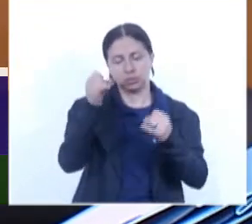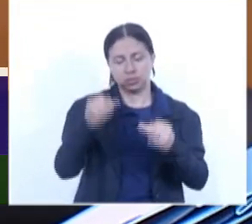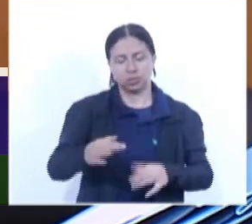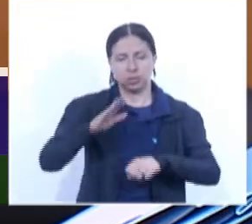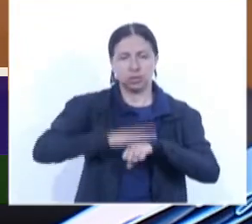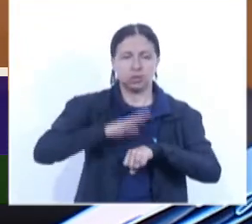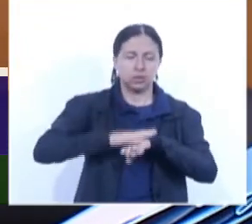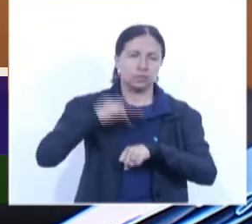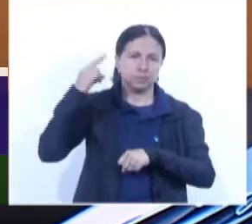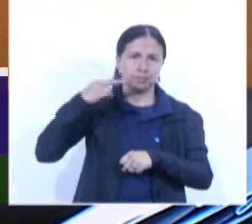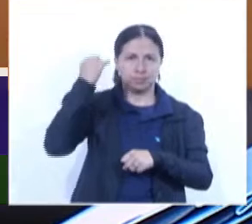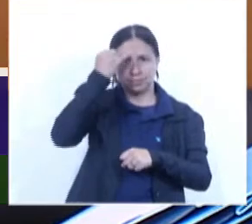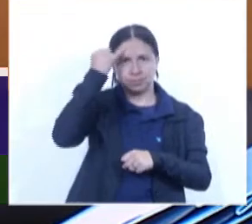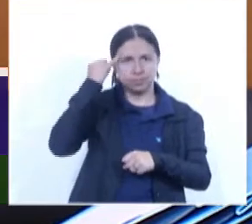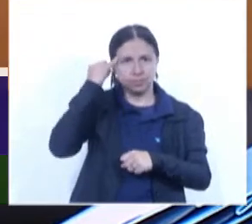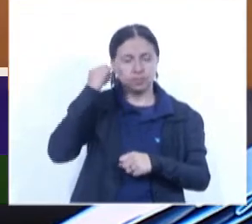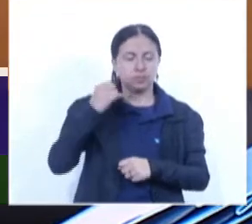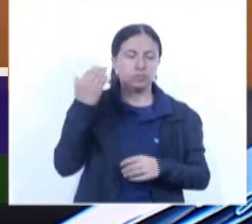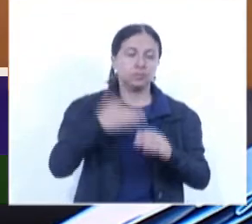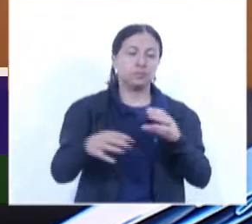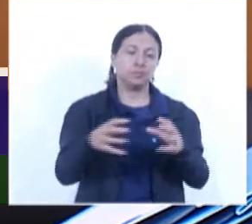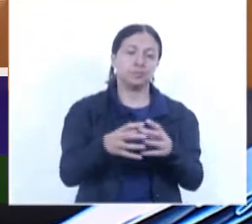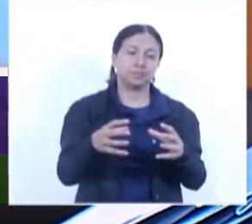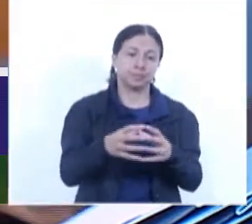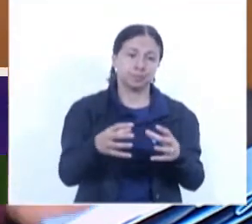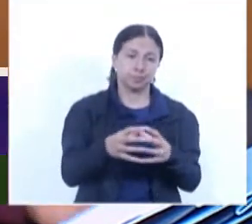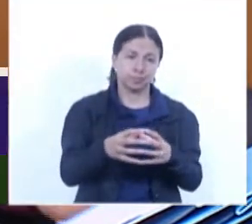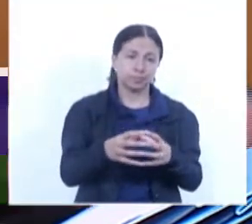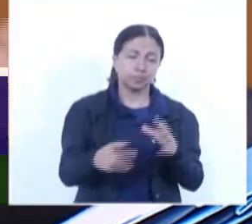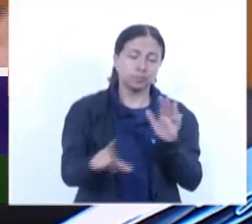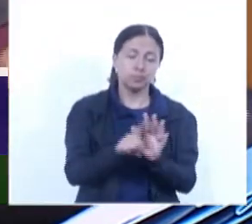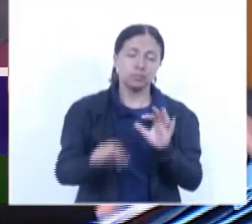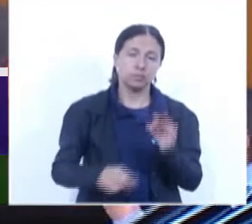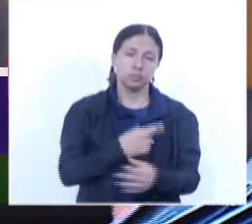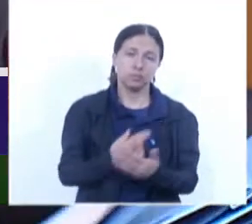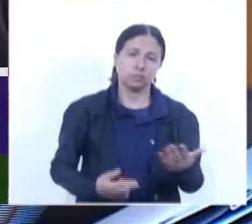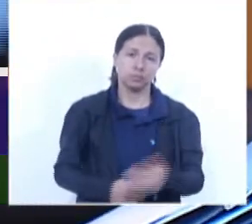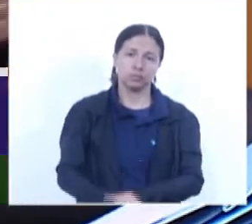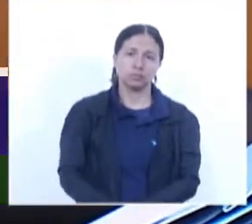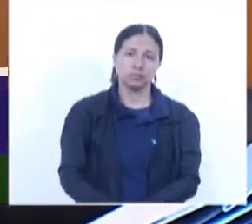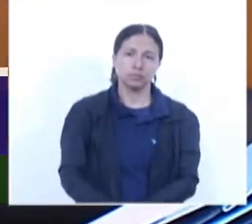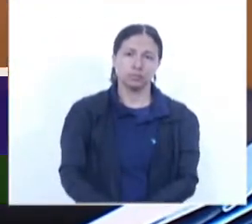autor Ivan Nunes caminharemos a comissão justiça e redação